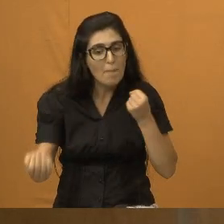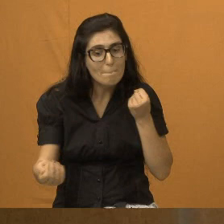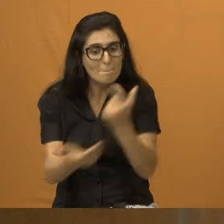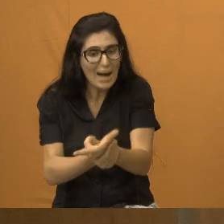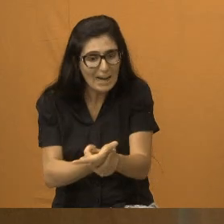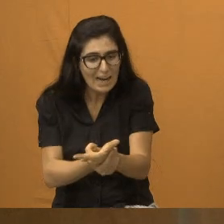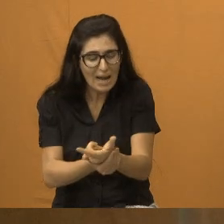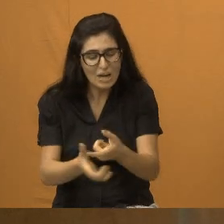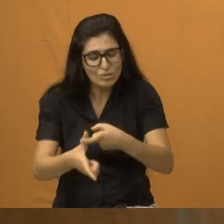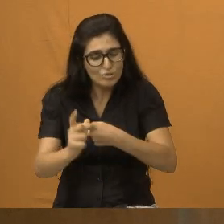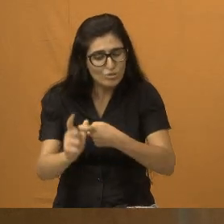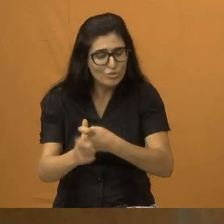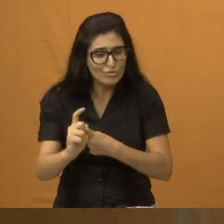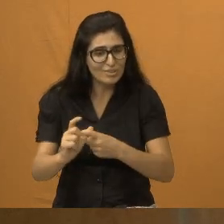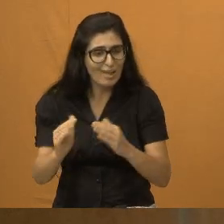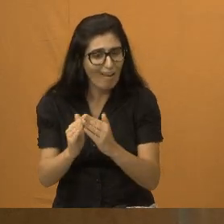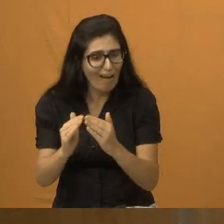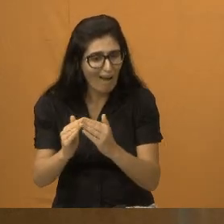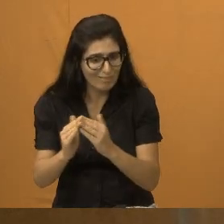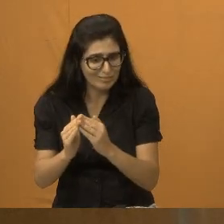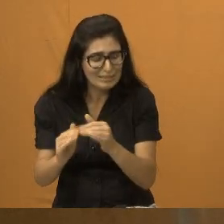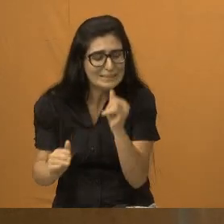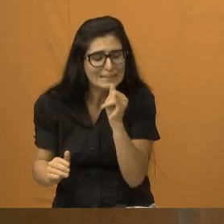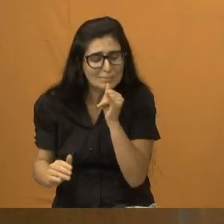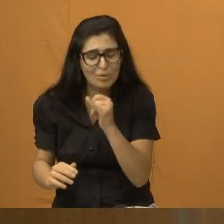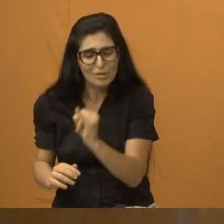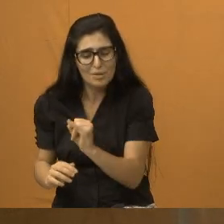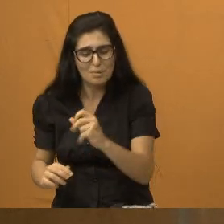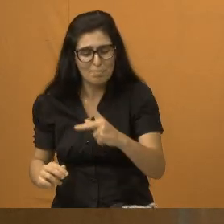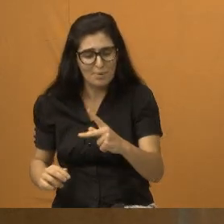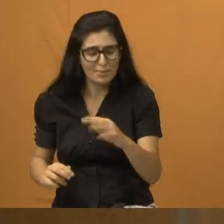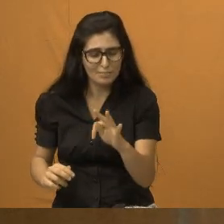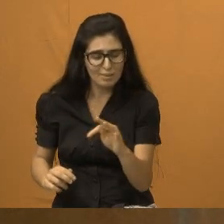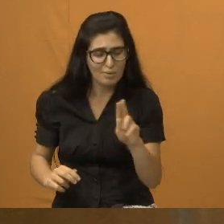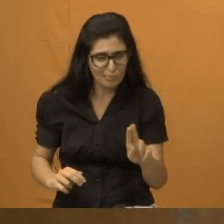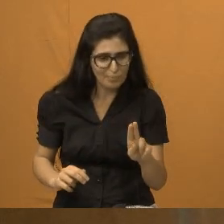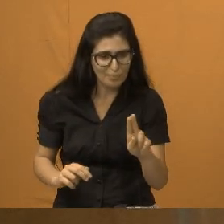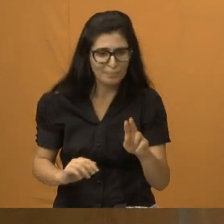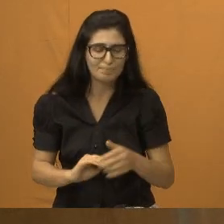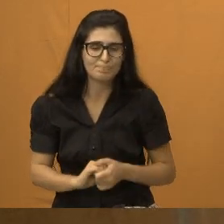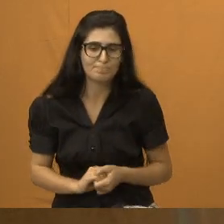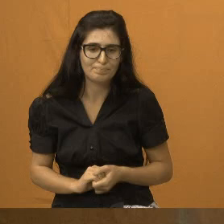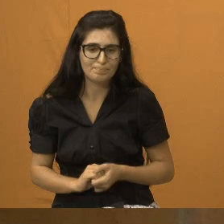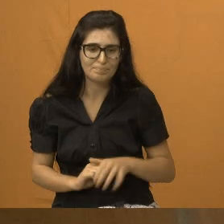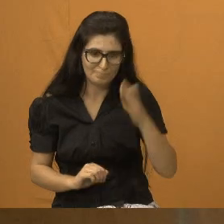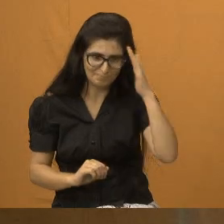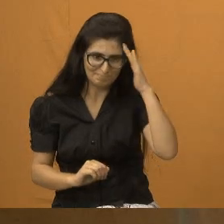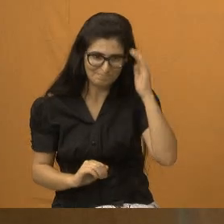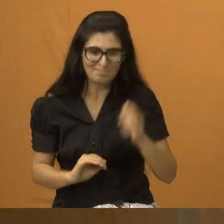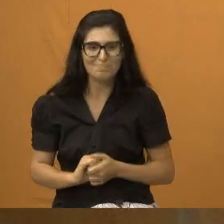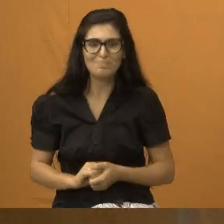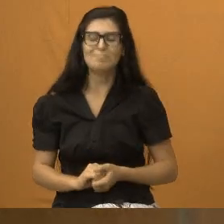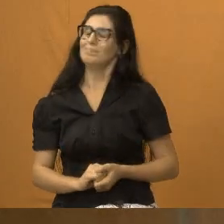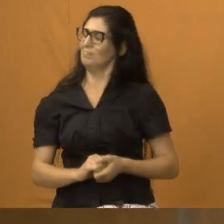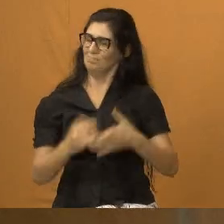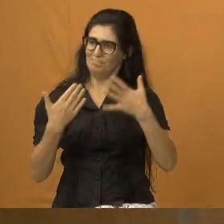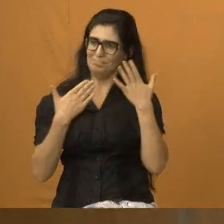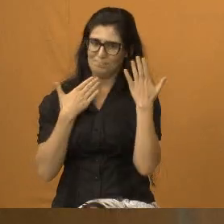no momento, eu não tenho agora, mas eu posso passar aos senhores, possivelmente, logo na sequência. Tá bom, obrigado. Okay?